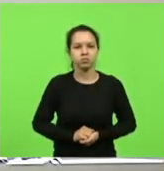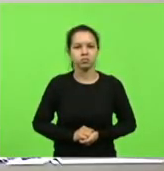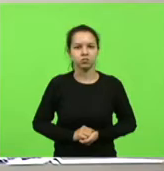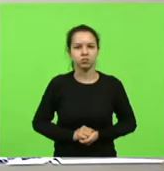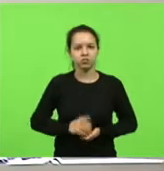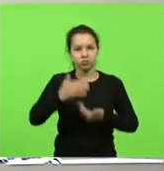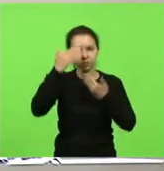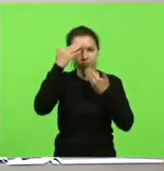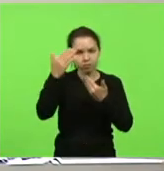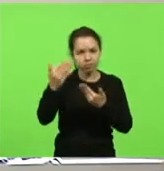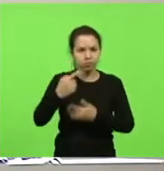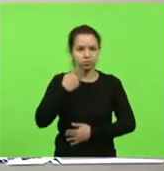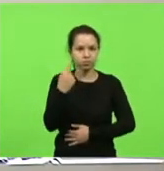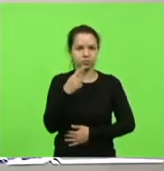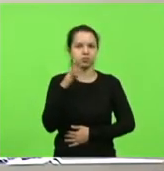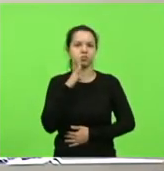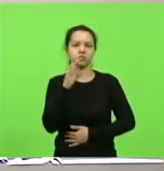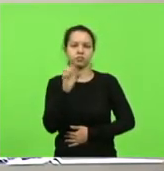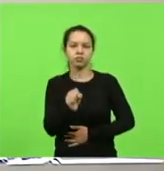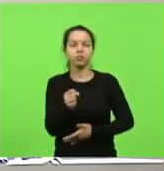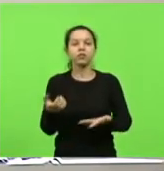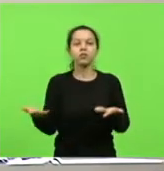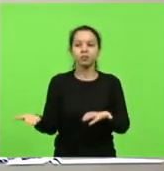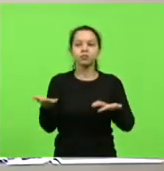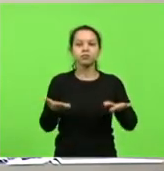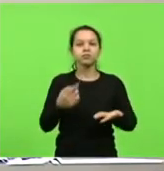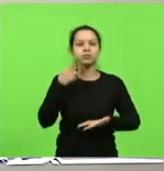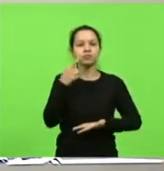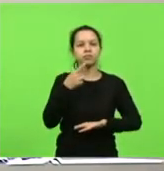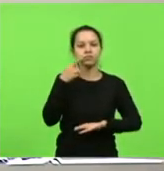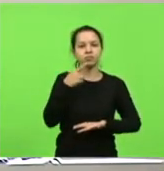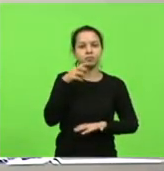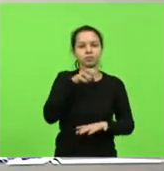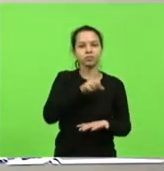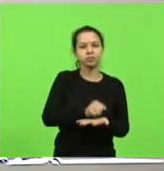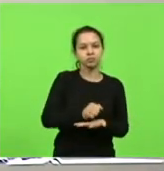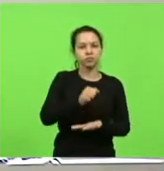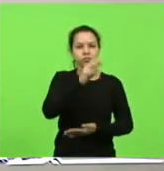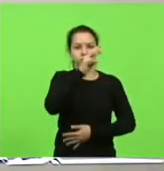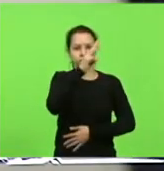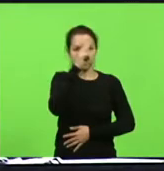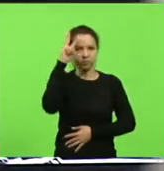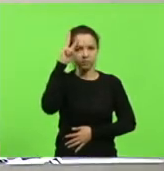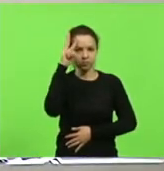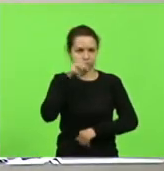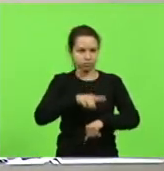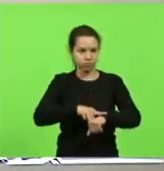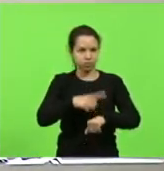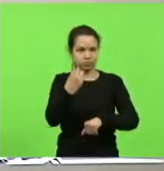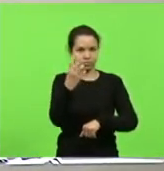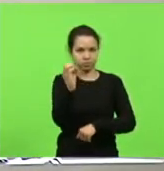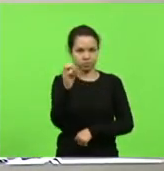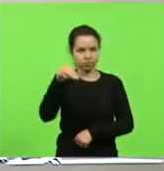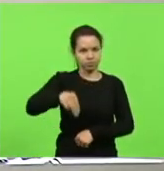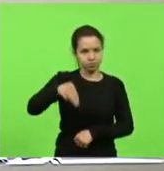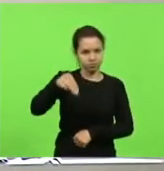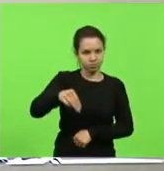Obrigado, deputado Bruno Souza. Próximo deputado inscrito, Vonei Weber, por 10 minutos. Deputado